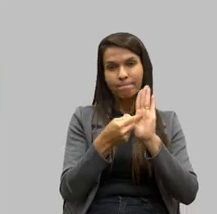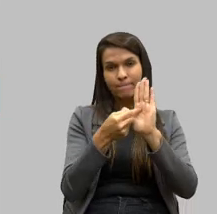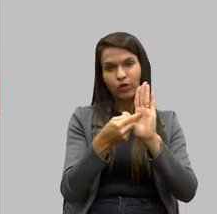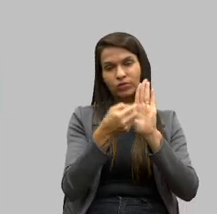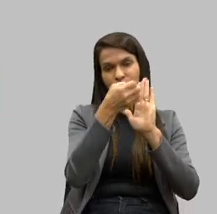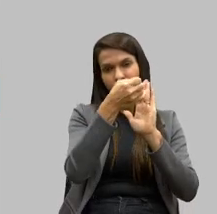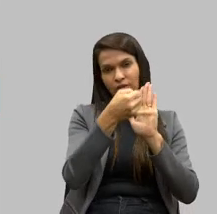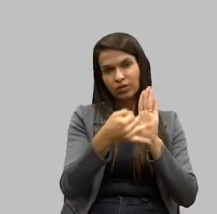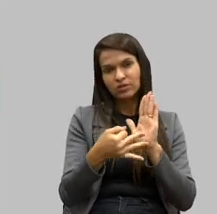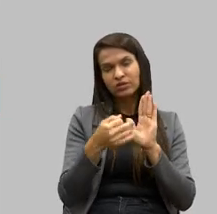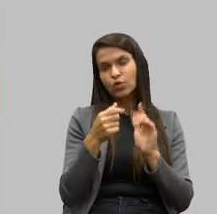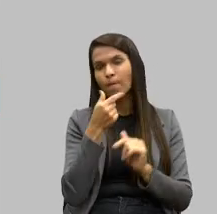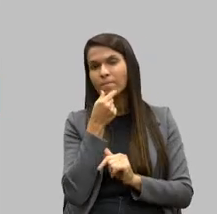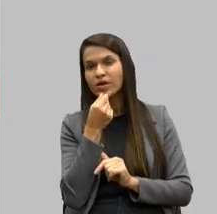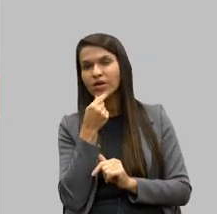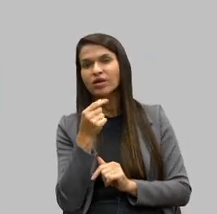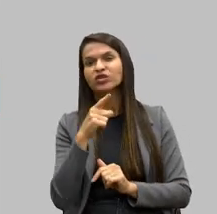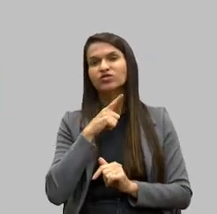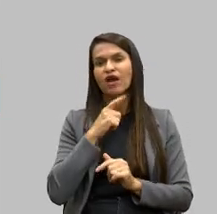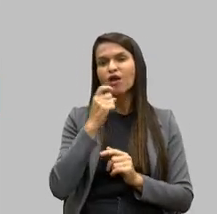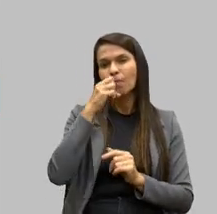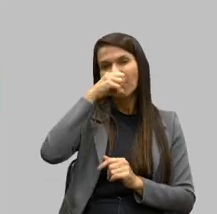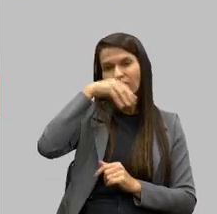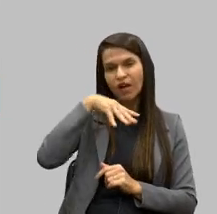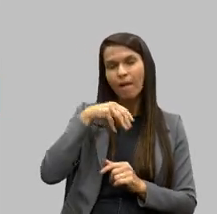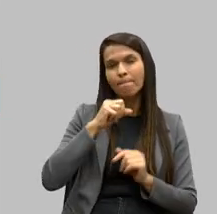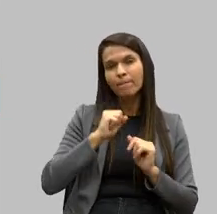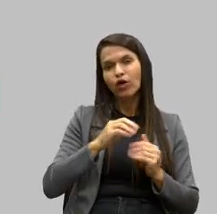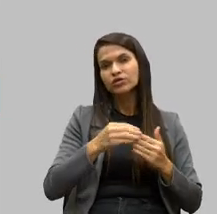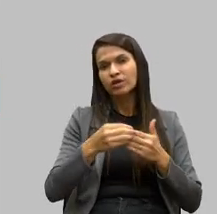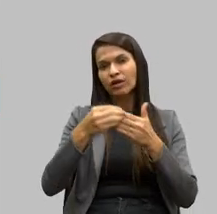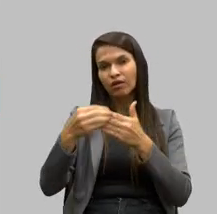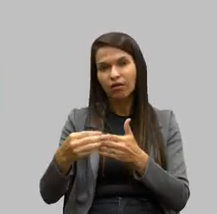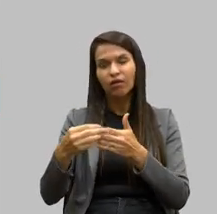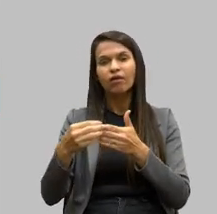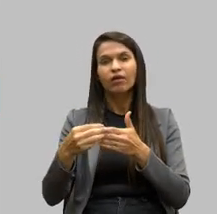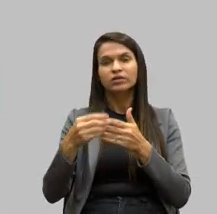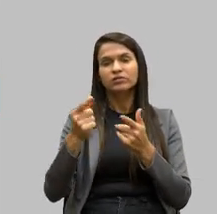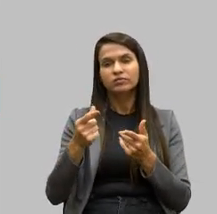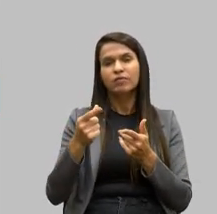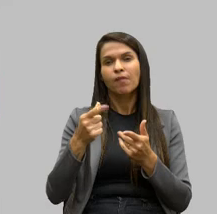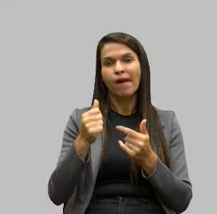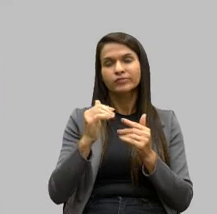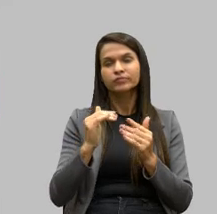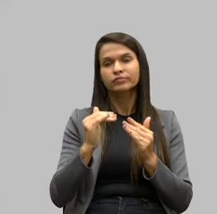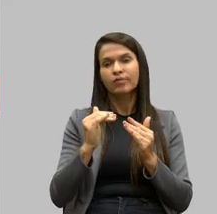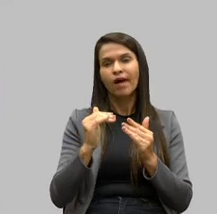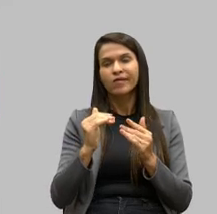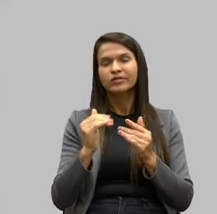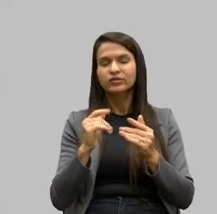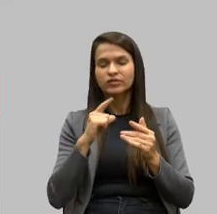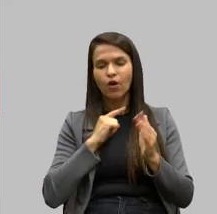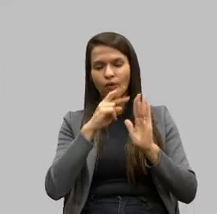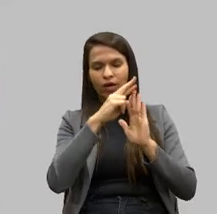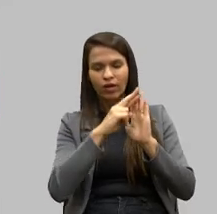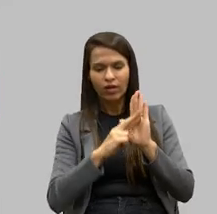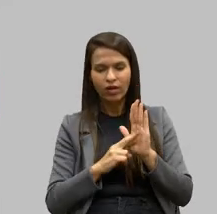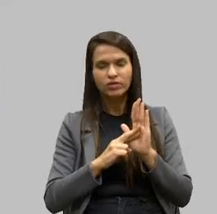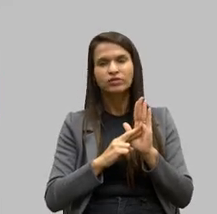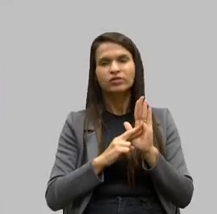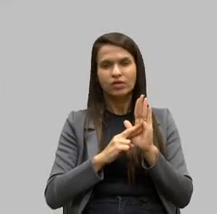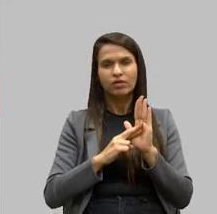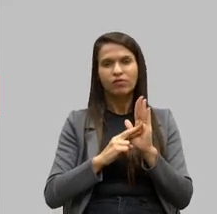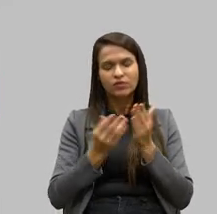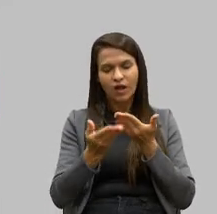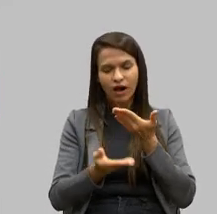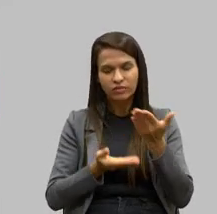se o menino tiver um caso de violência, vai poder encaminhar para a superintendência, para a superintendência fazer um relatório de viabilidade desse menino